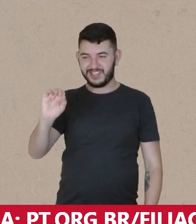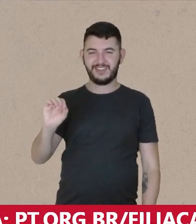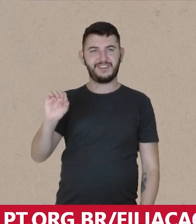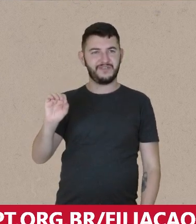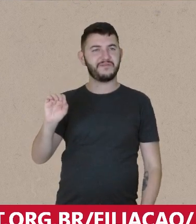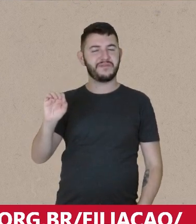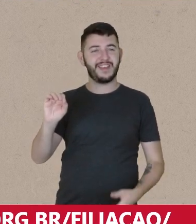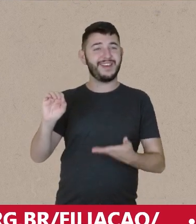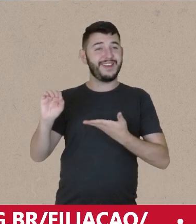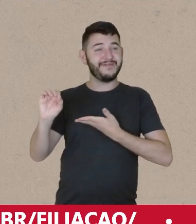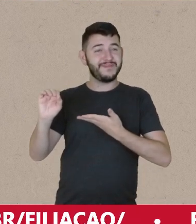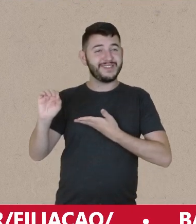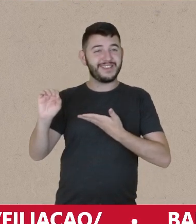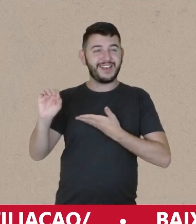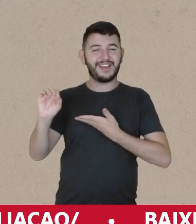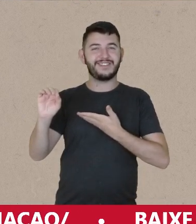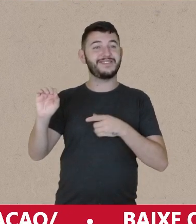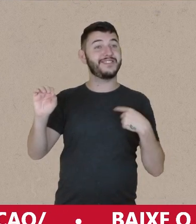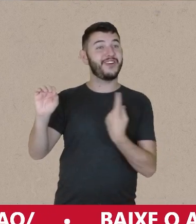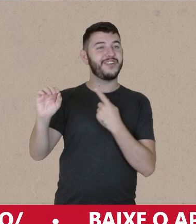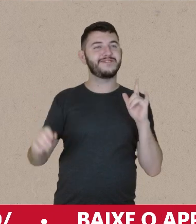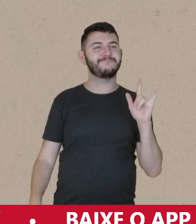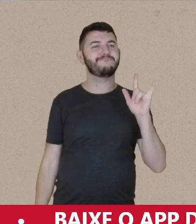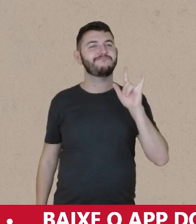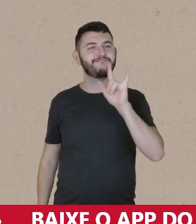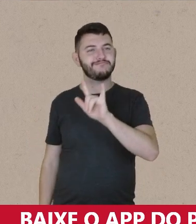Serginho. Nós o amamos, né?